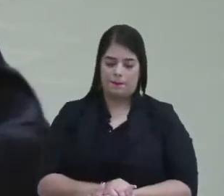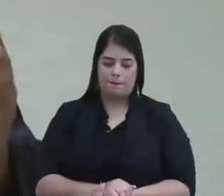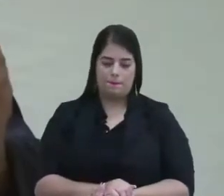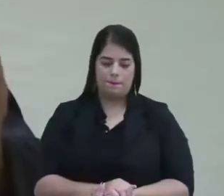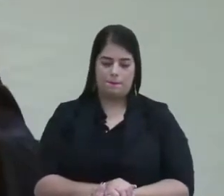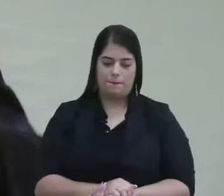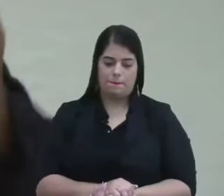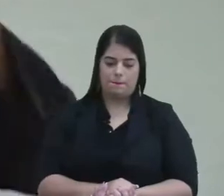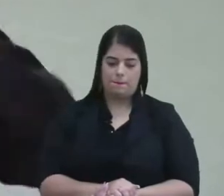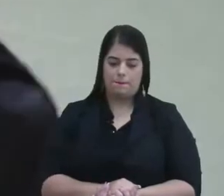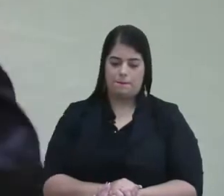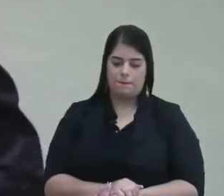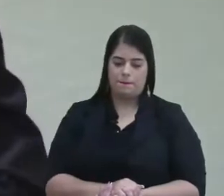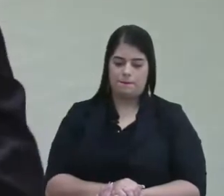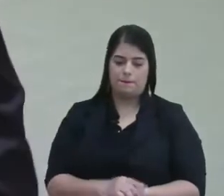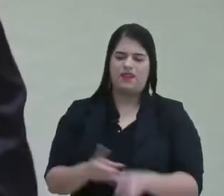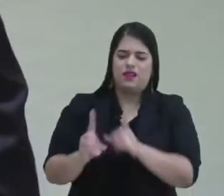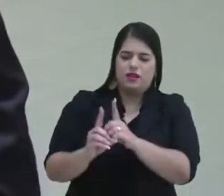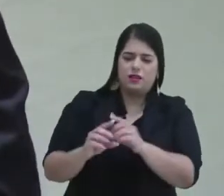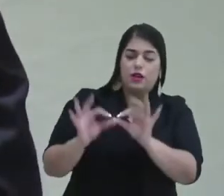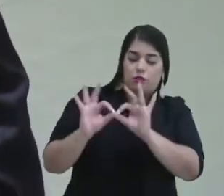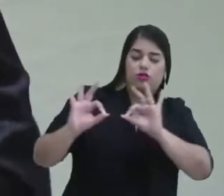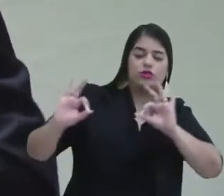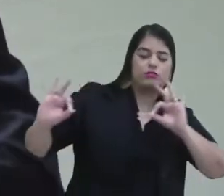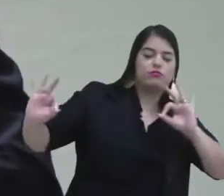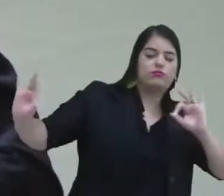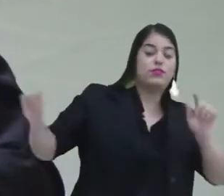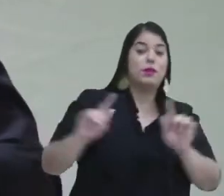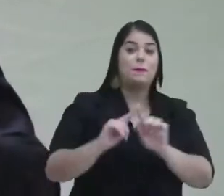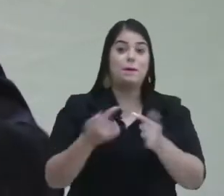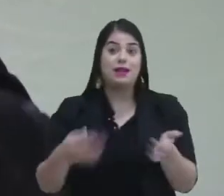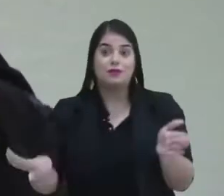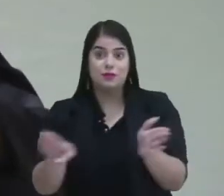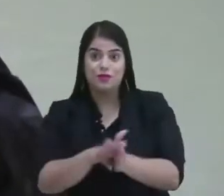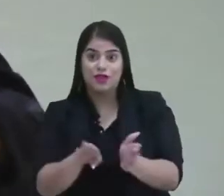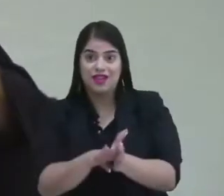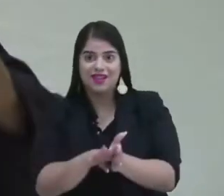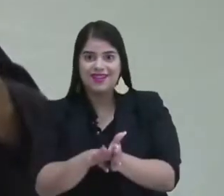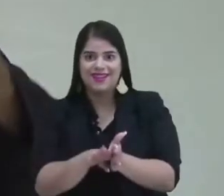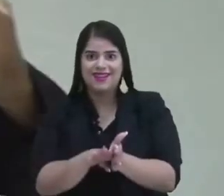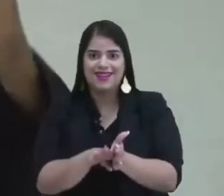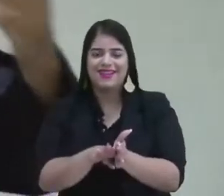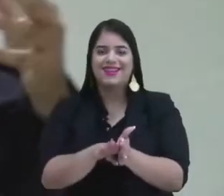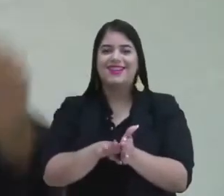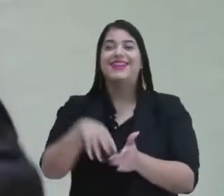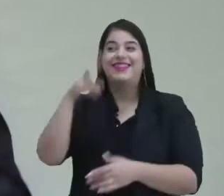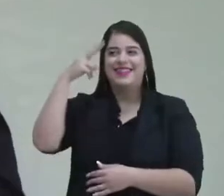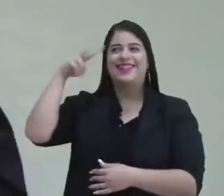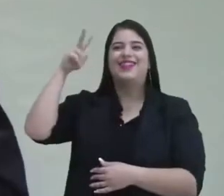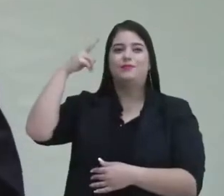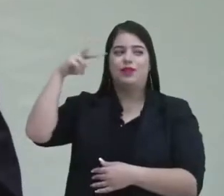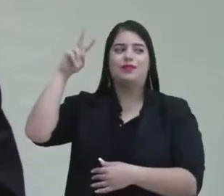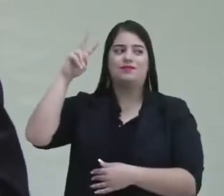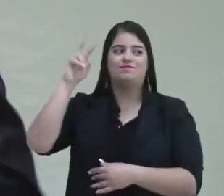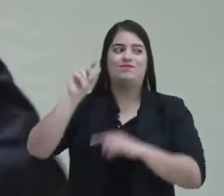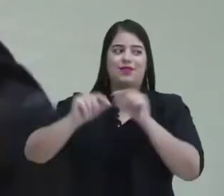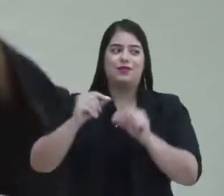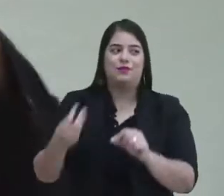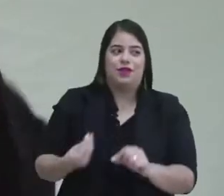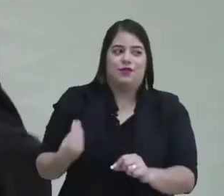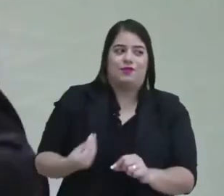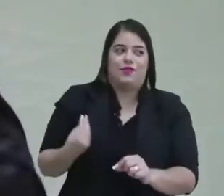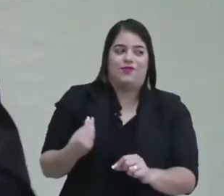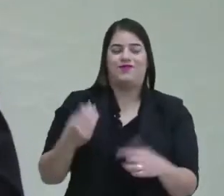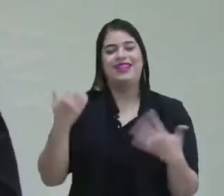ficam distantes, mas quando chega em São Bento, é como se tivesse passado a vida toda aqui em São Bento do Una. Então tá